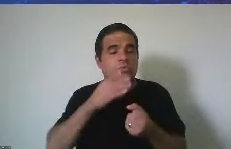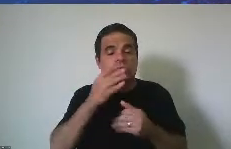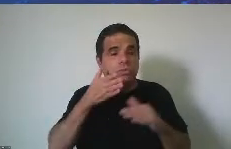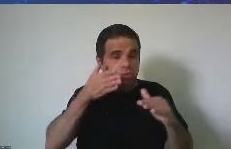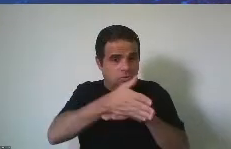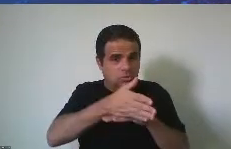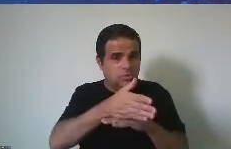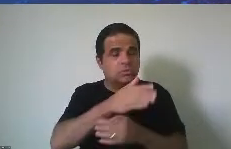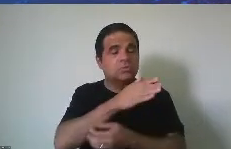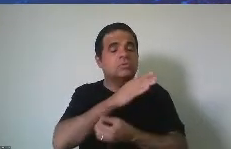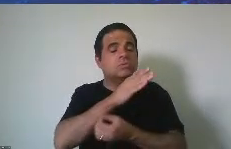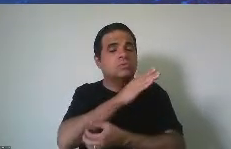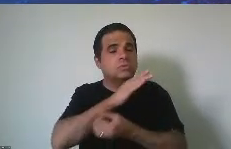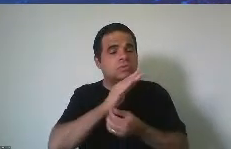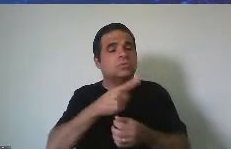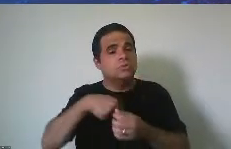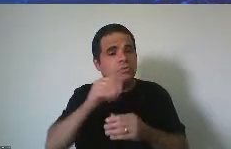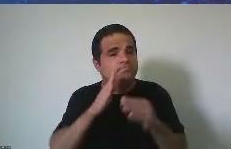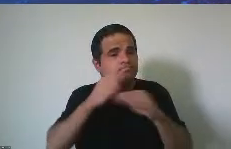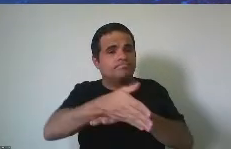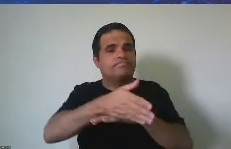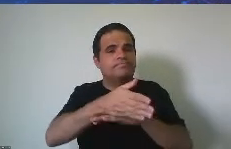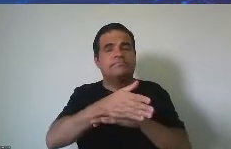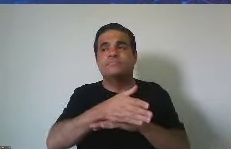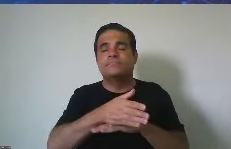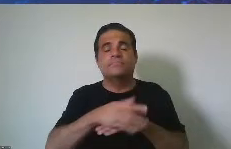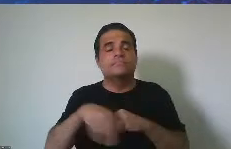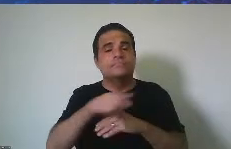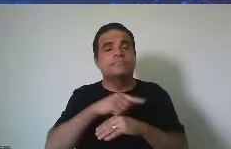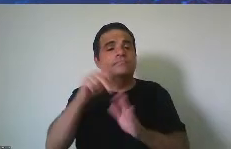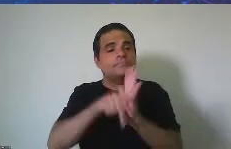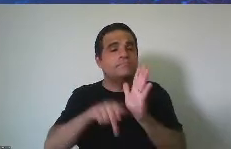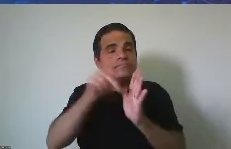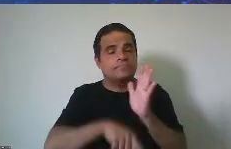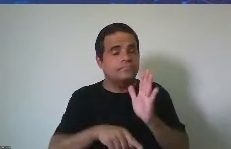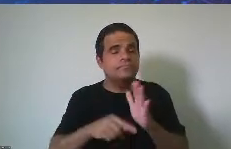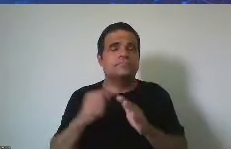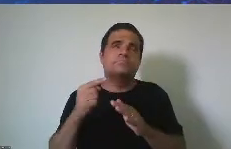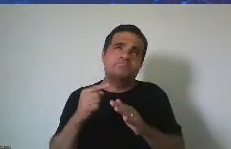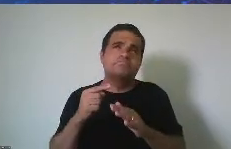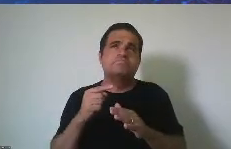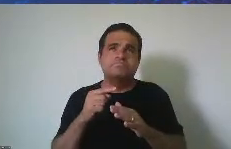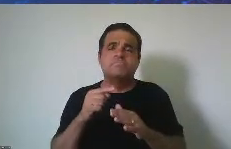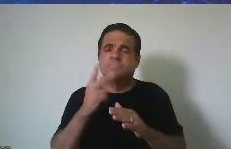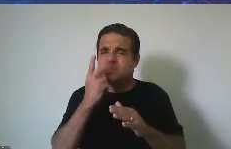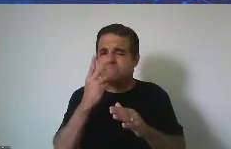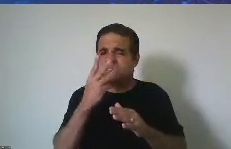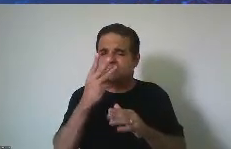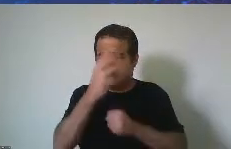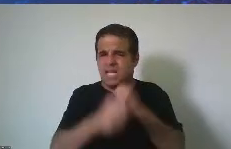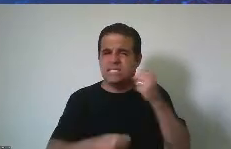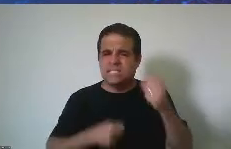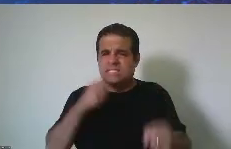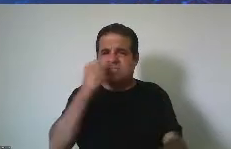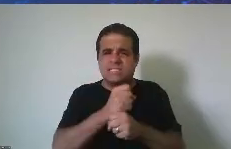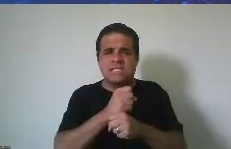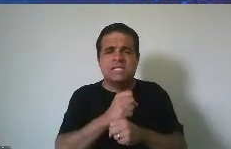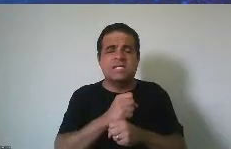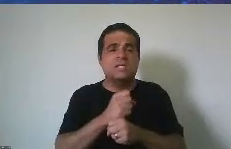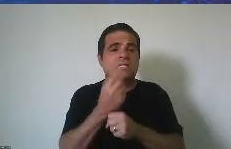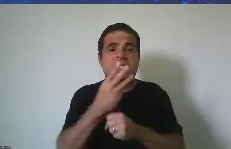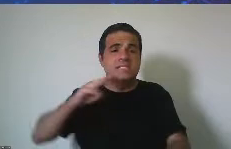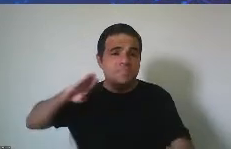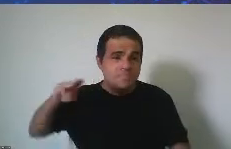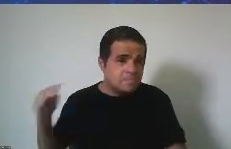nós investimos nessas nesses projetos nos últimos três anos aproximadamente 3 bilhões